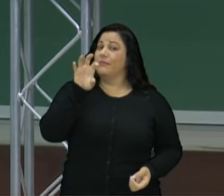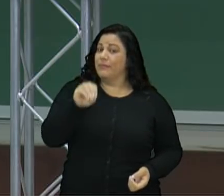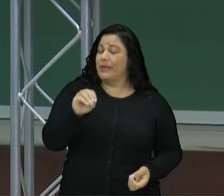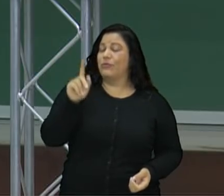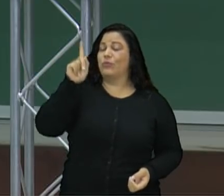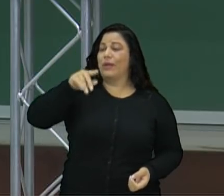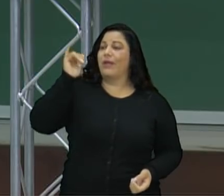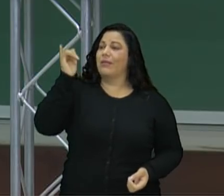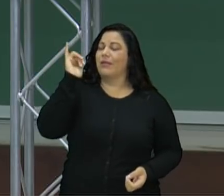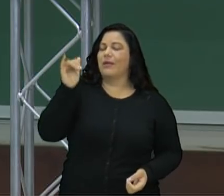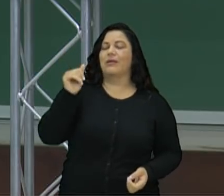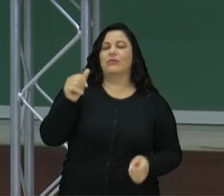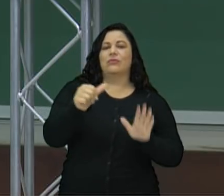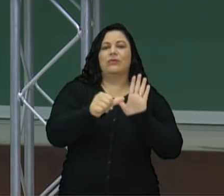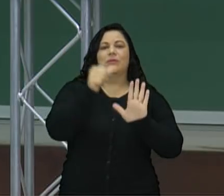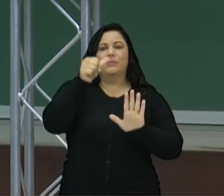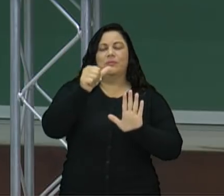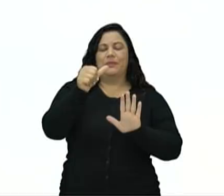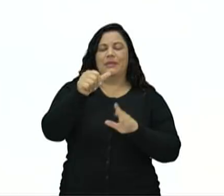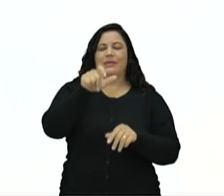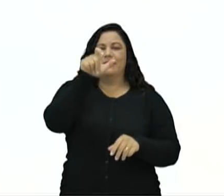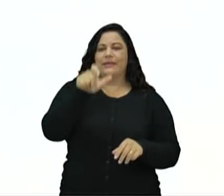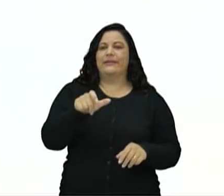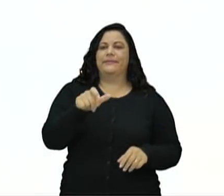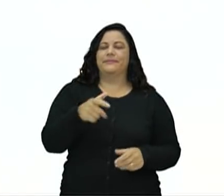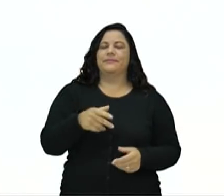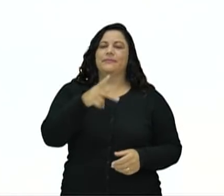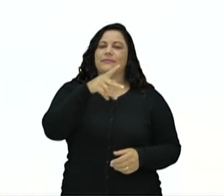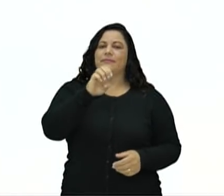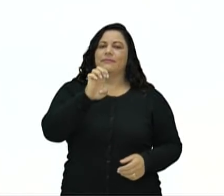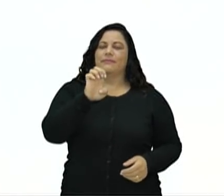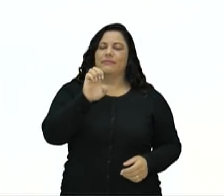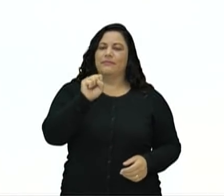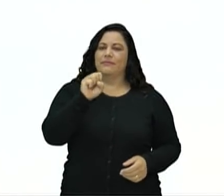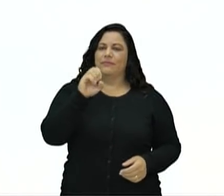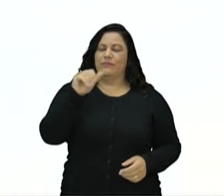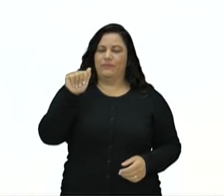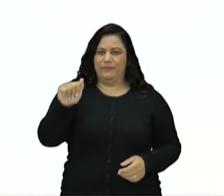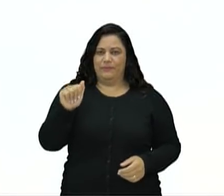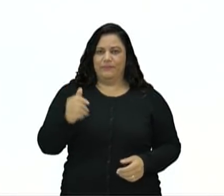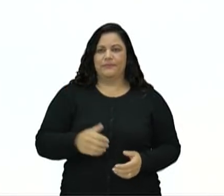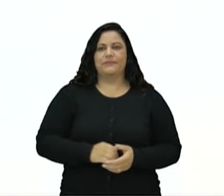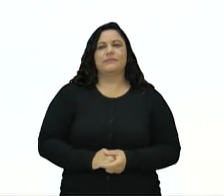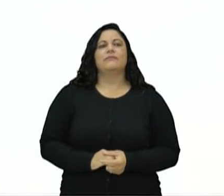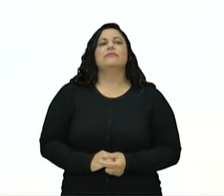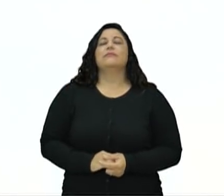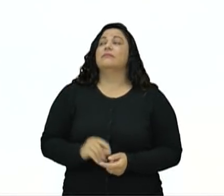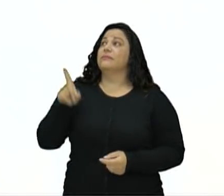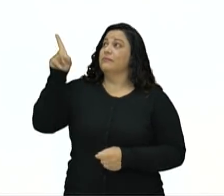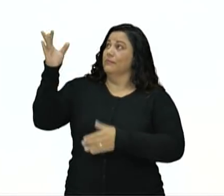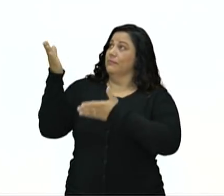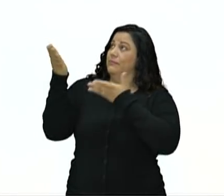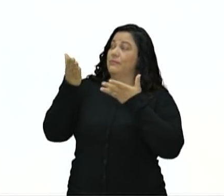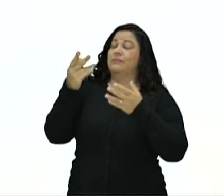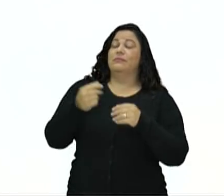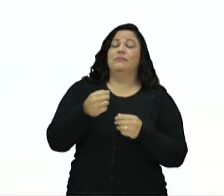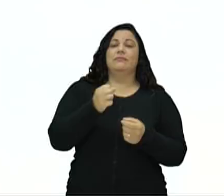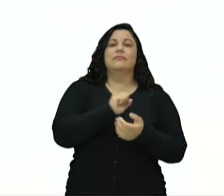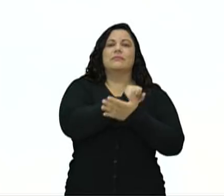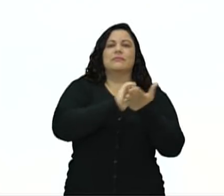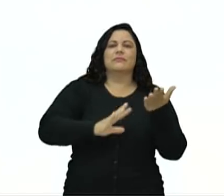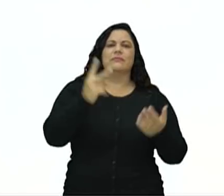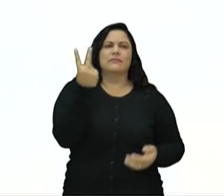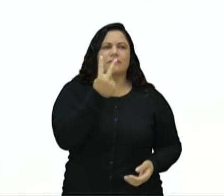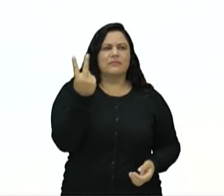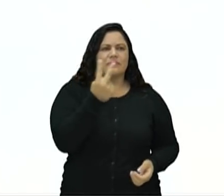Vamos para mais um exercício? O exercício 2, leiam aqui comigo, olha lá. Observe este fragmento do depoimento de Linalba.